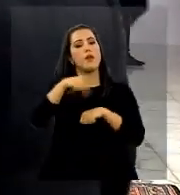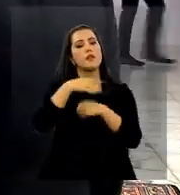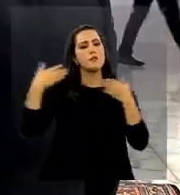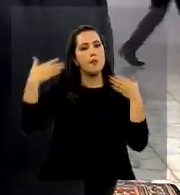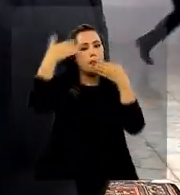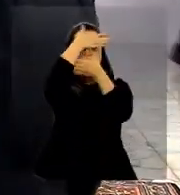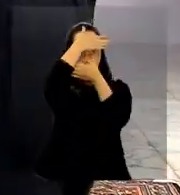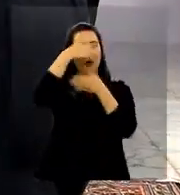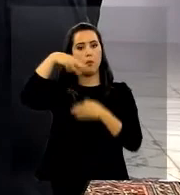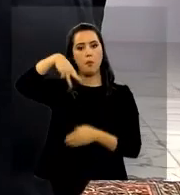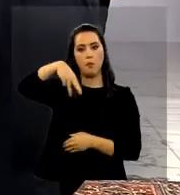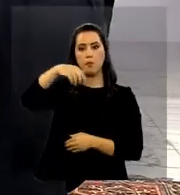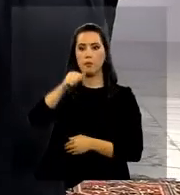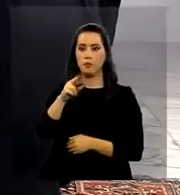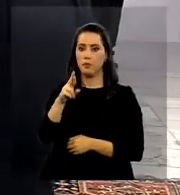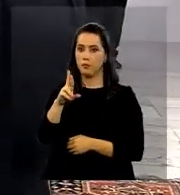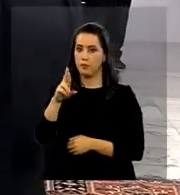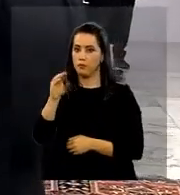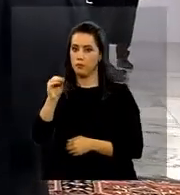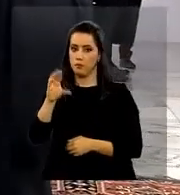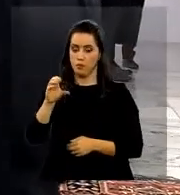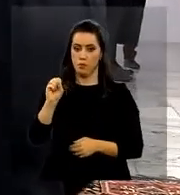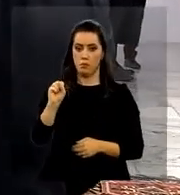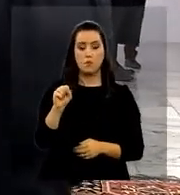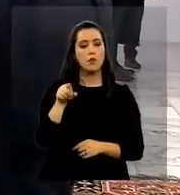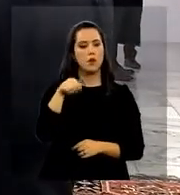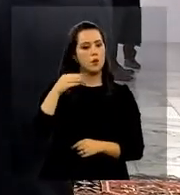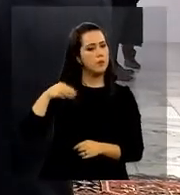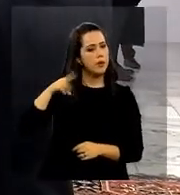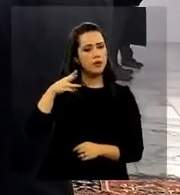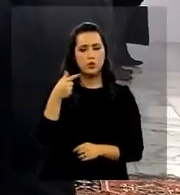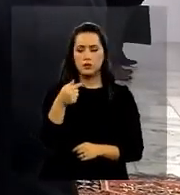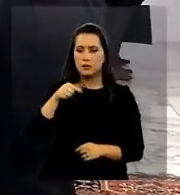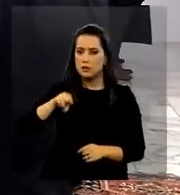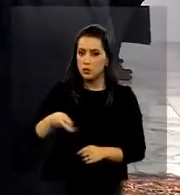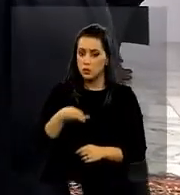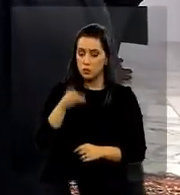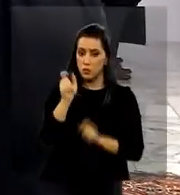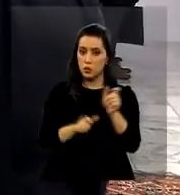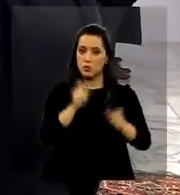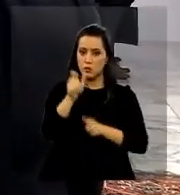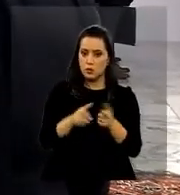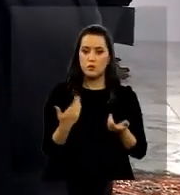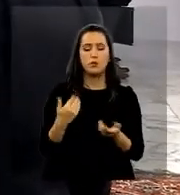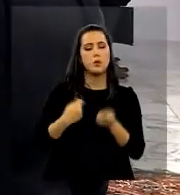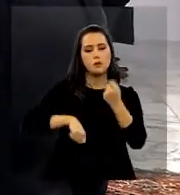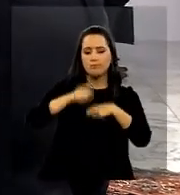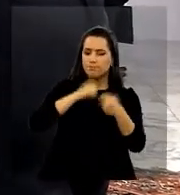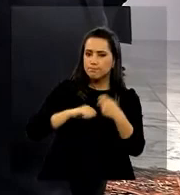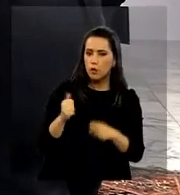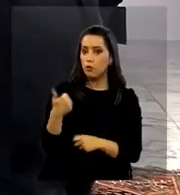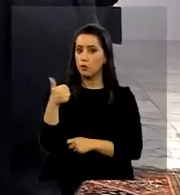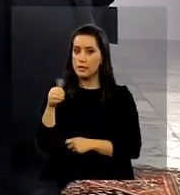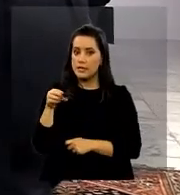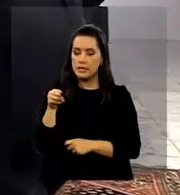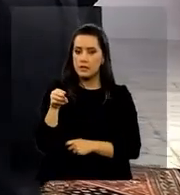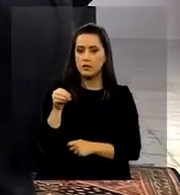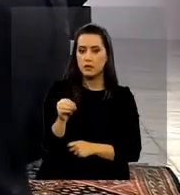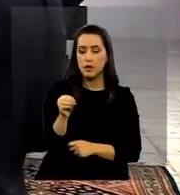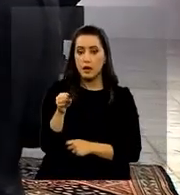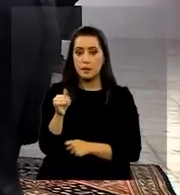de 34 milhões de habitantes e uma economia de quase 110 bilhões de